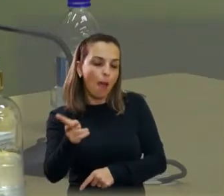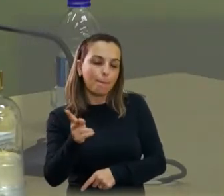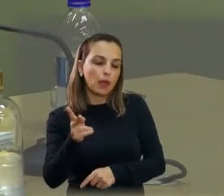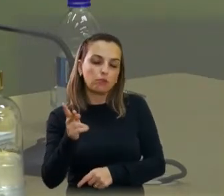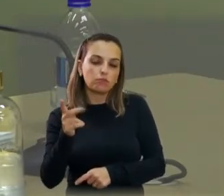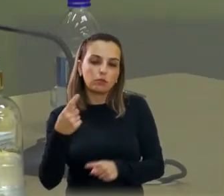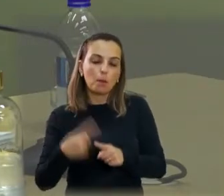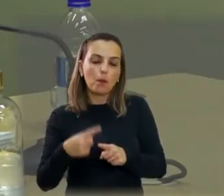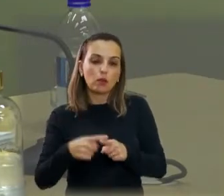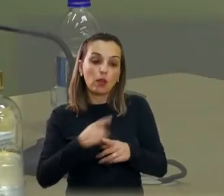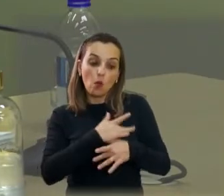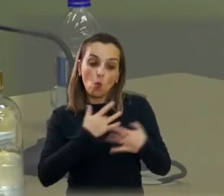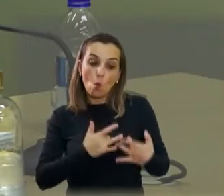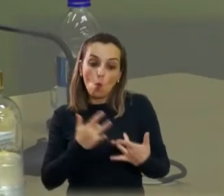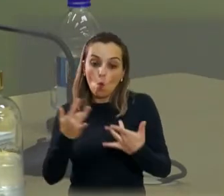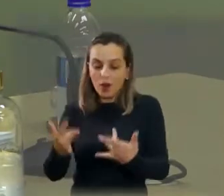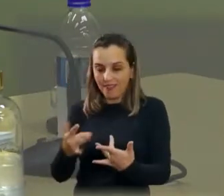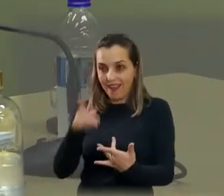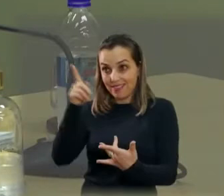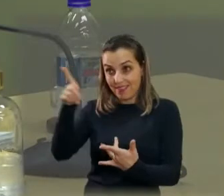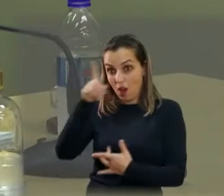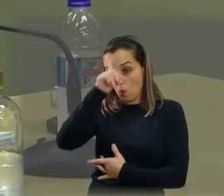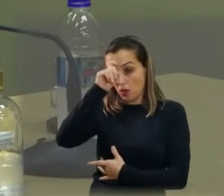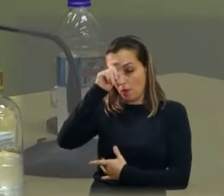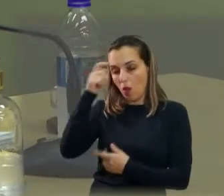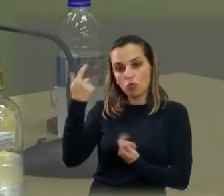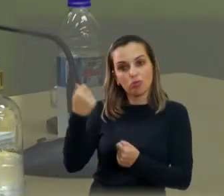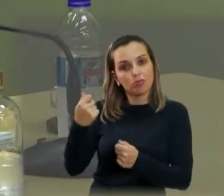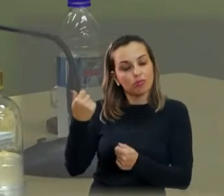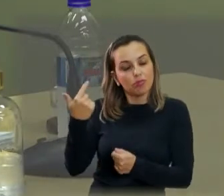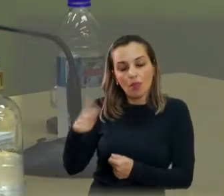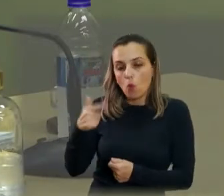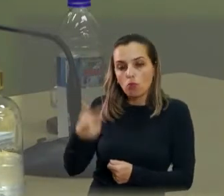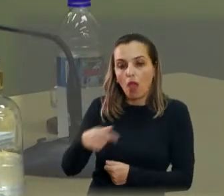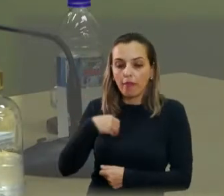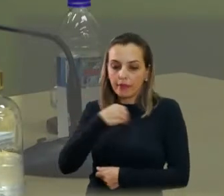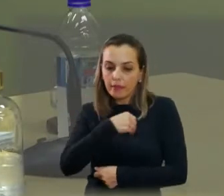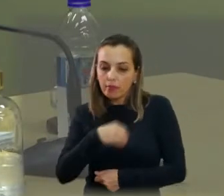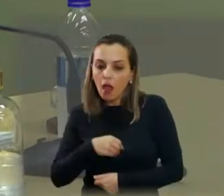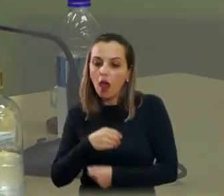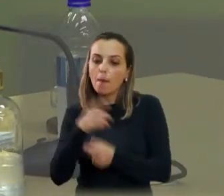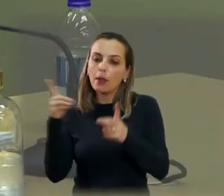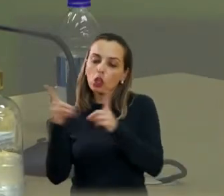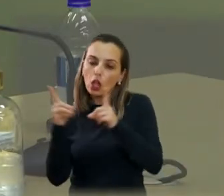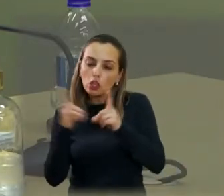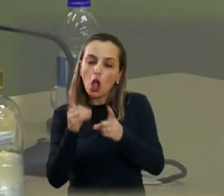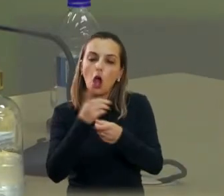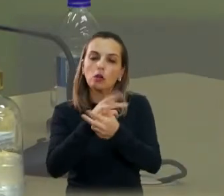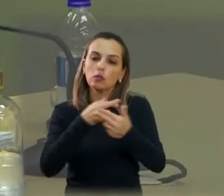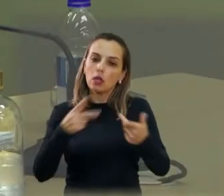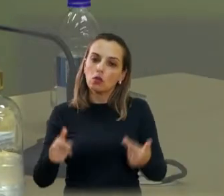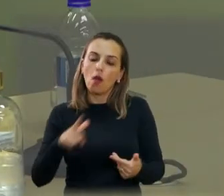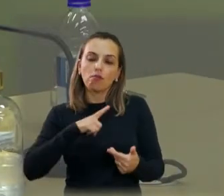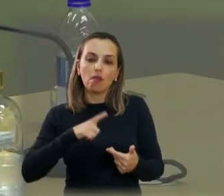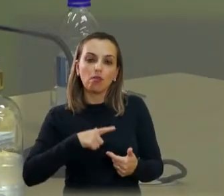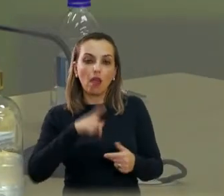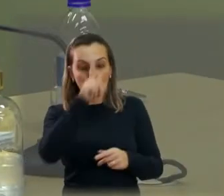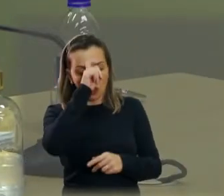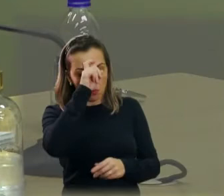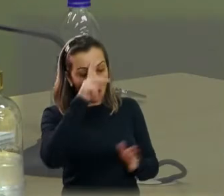porque o hospital de campanha não tem toda a retaguarda de diagnóstico e de exames que tem um hospital terciário.